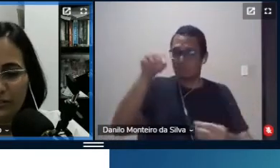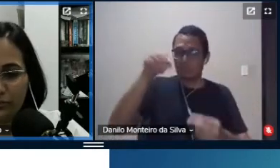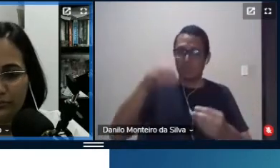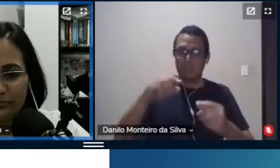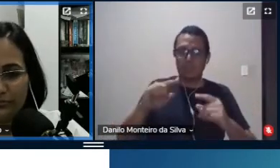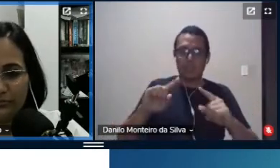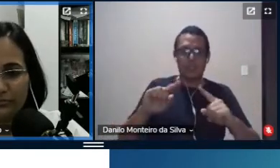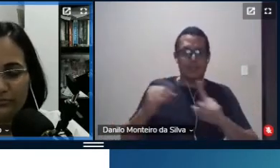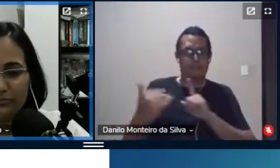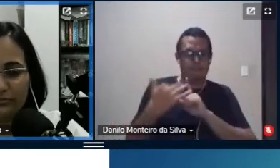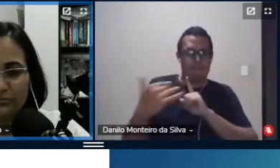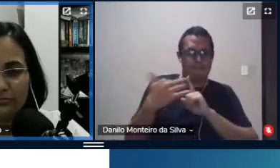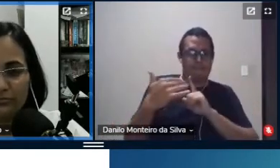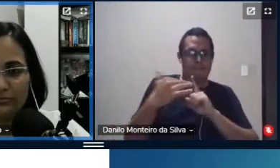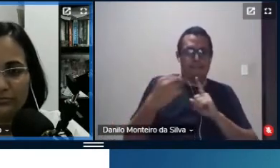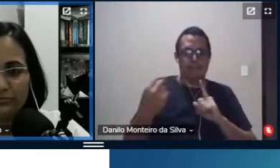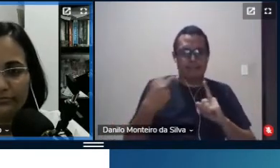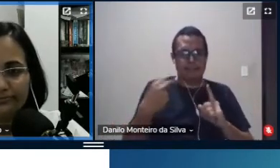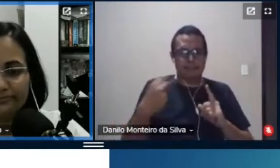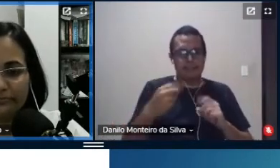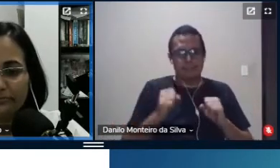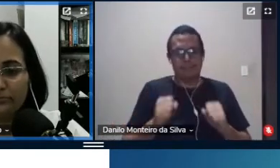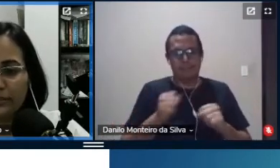aposentando mais cedo.